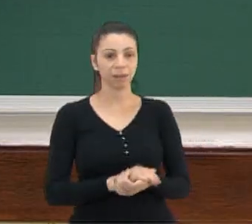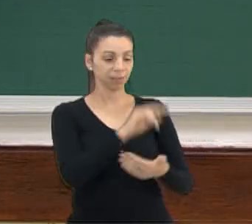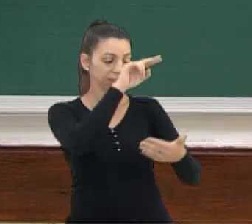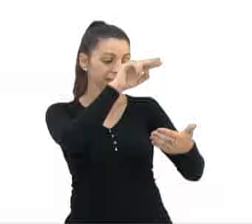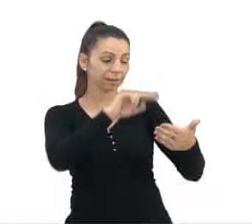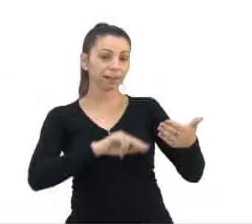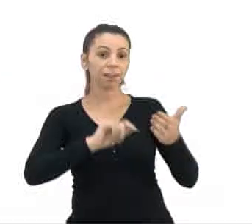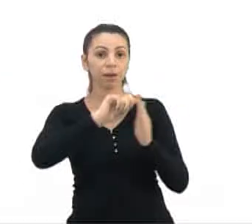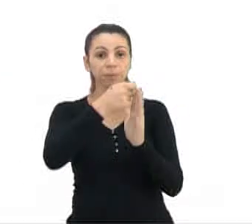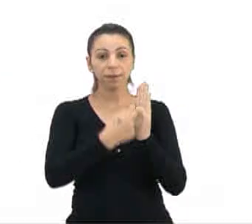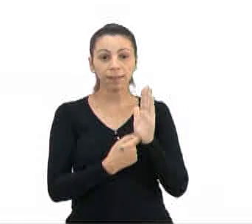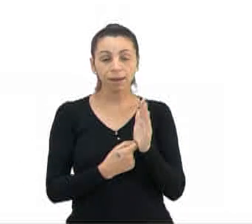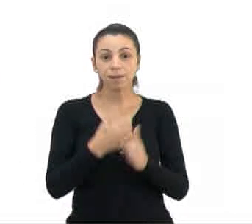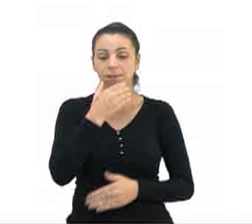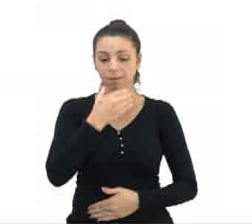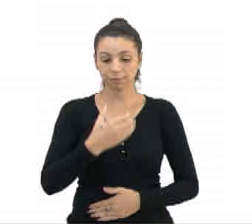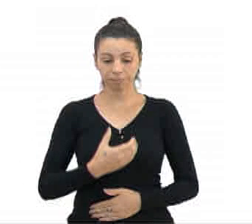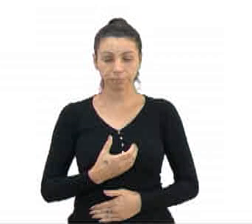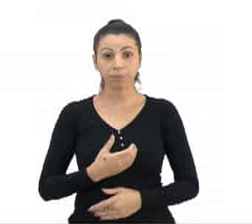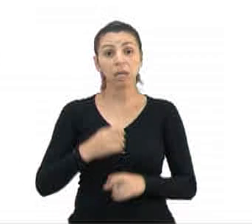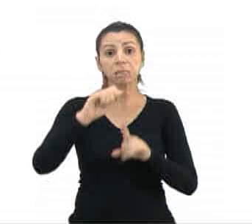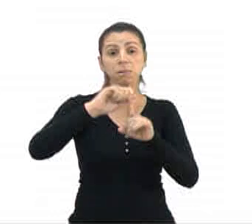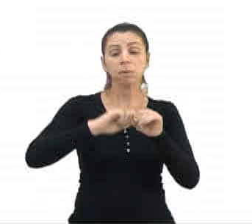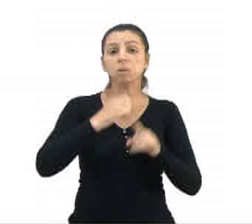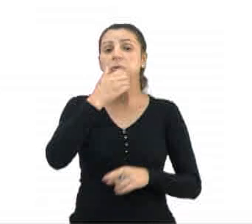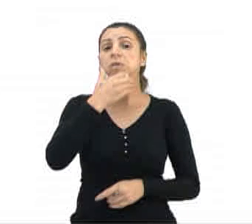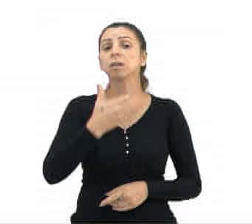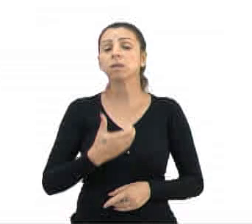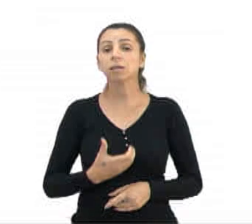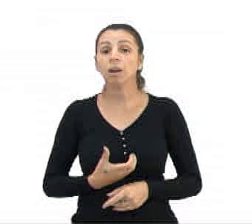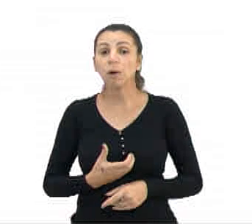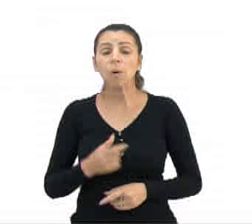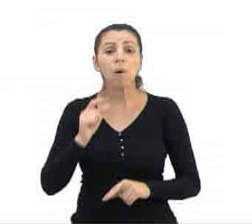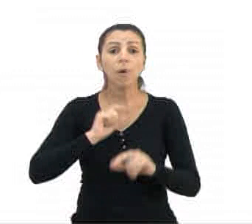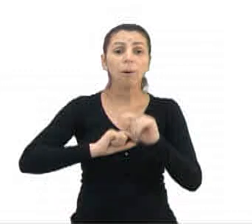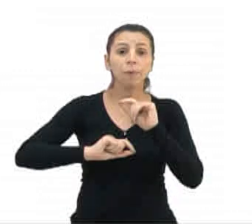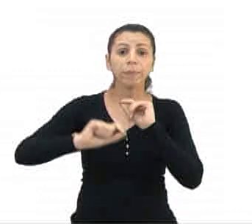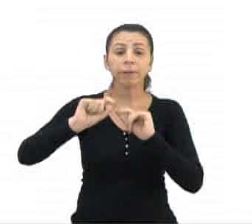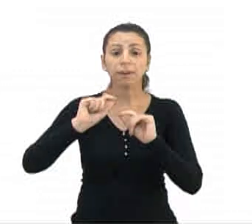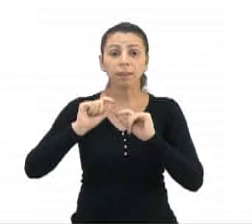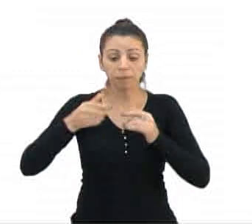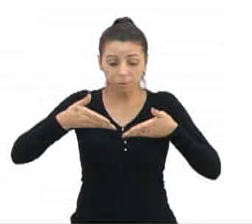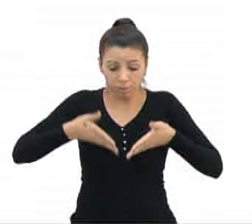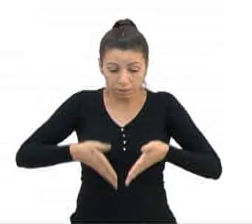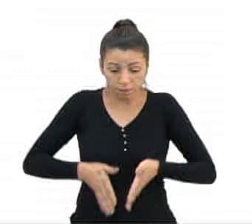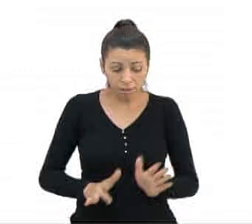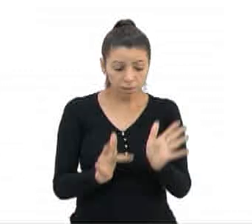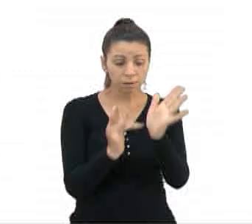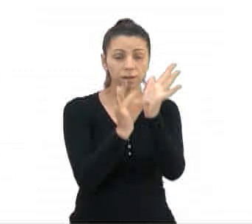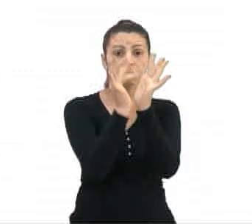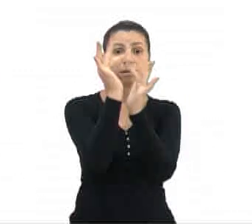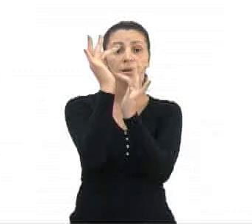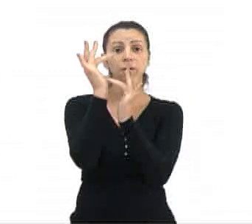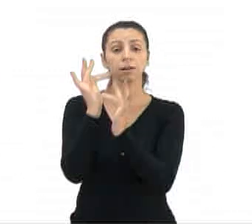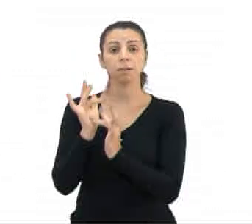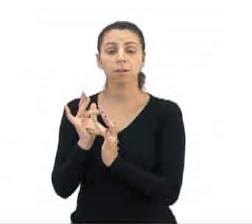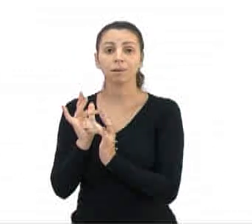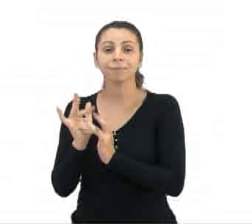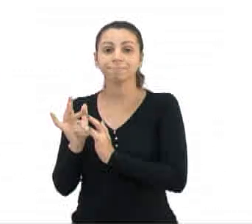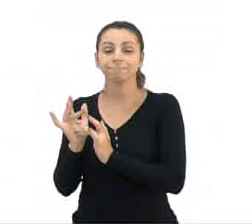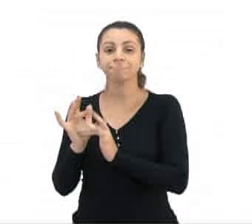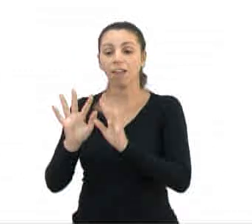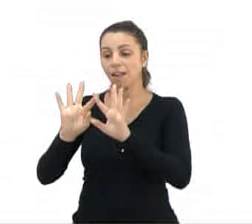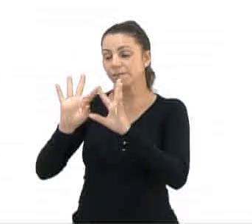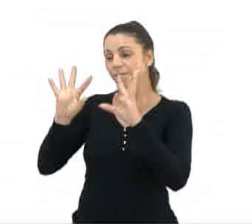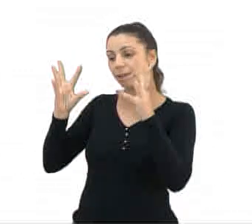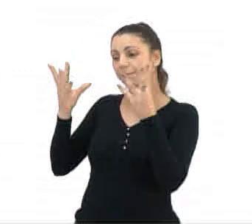tá? Neste mês de Natal, celebramos o nascimento do menino Jesus. Nada melhor que reunir a família e